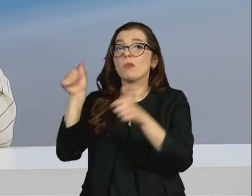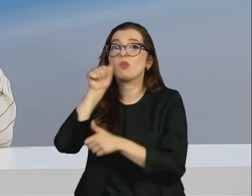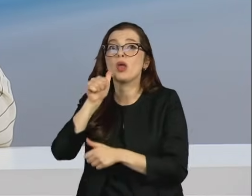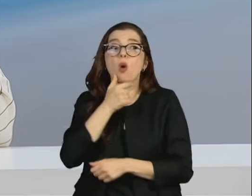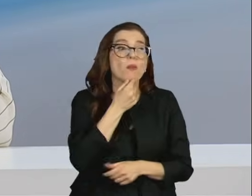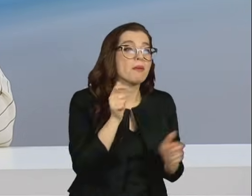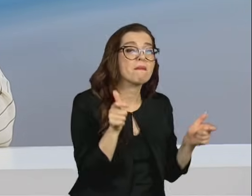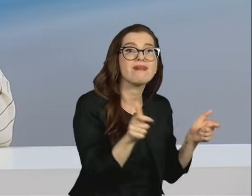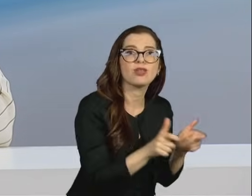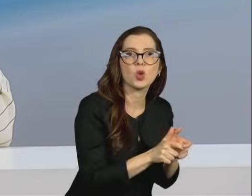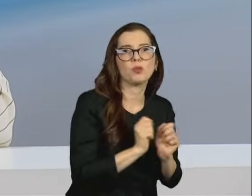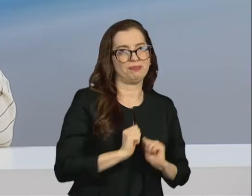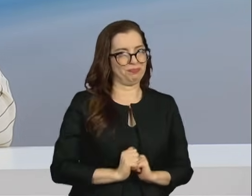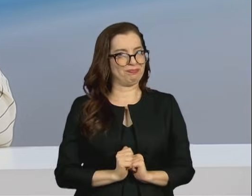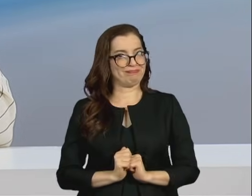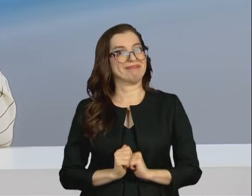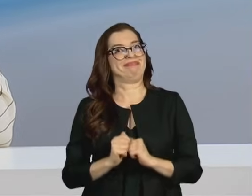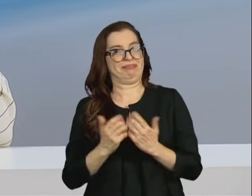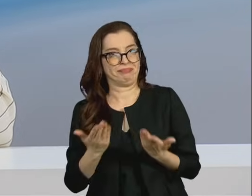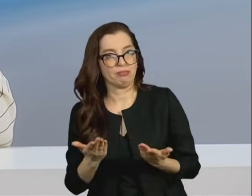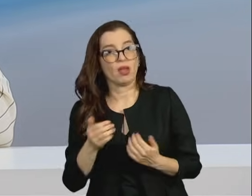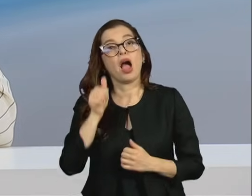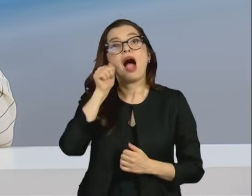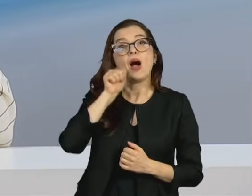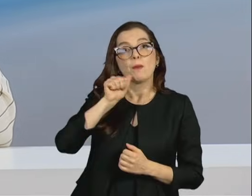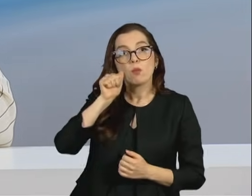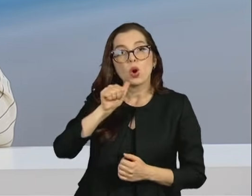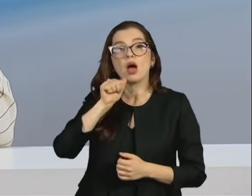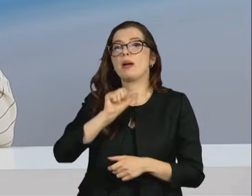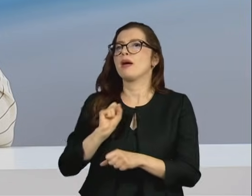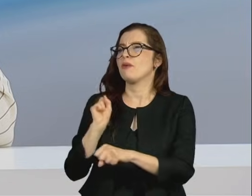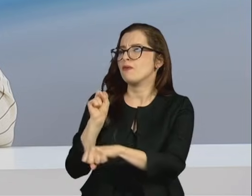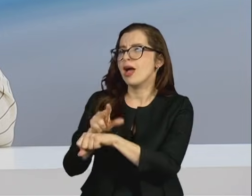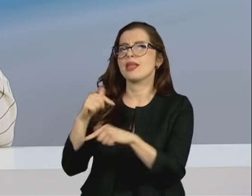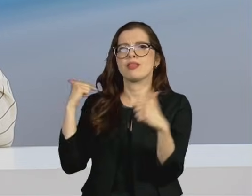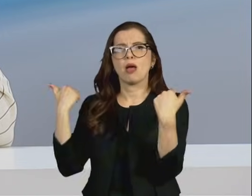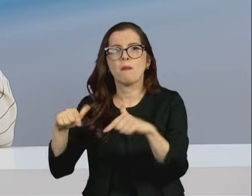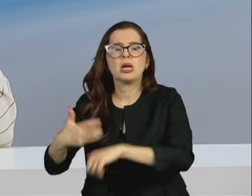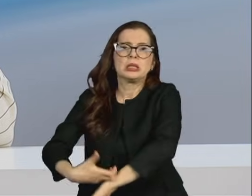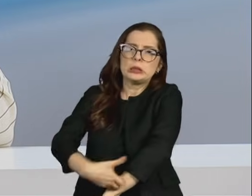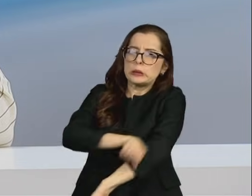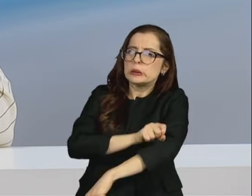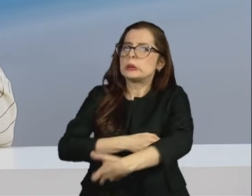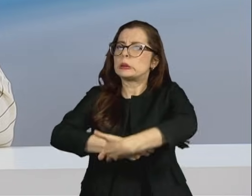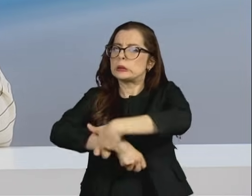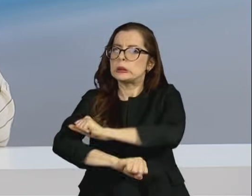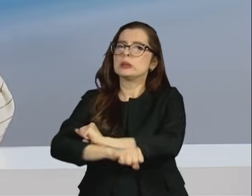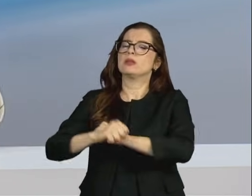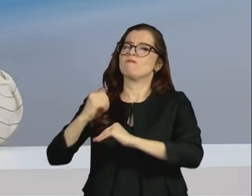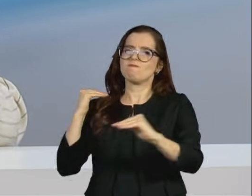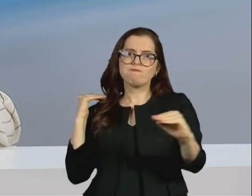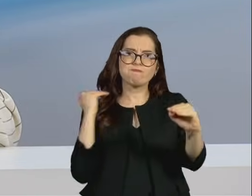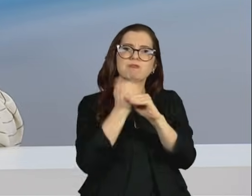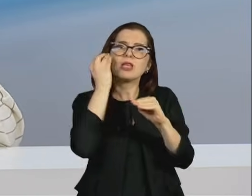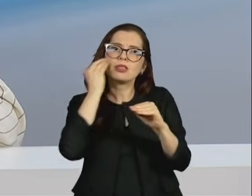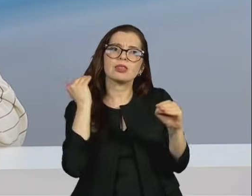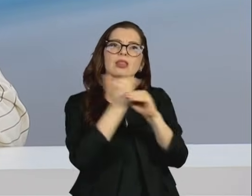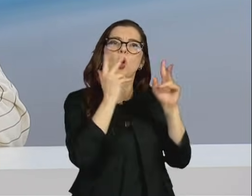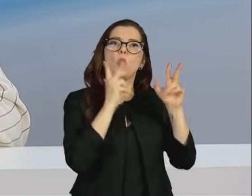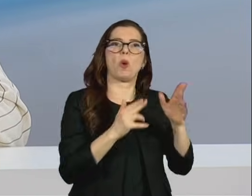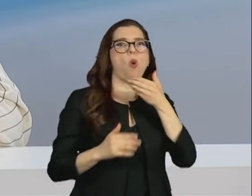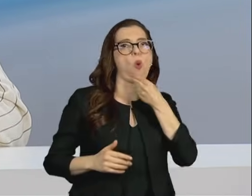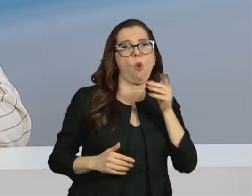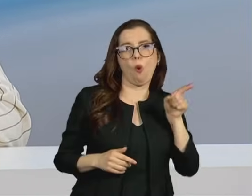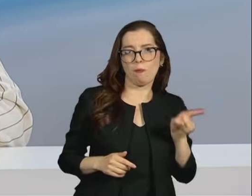os sintomas, encaram bravamente o mercado profissional e continuam tendo desempenho semelhante ao dos homens. No entanto, as mulheres são